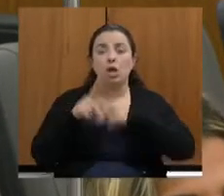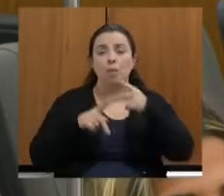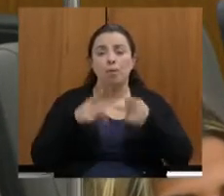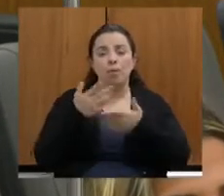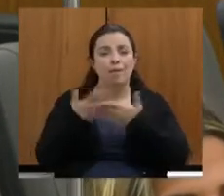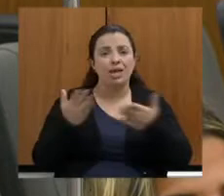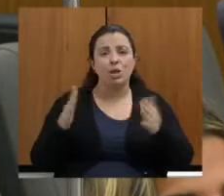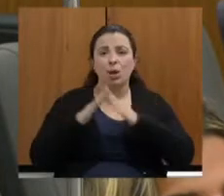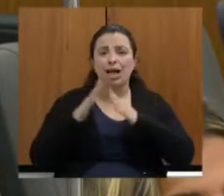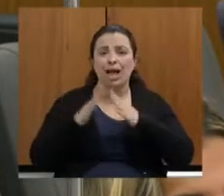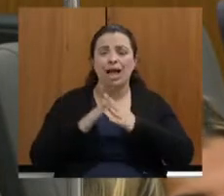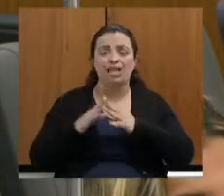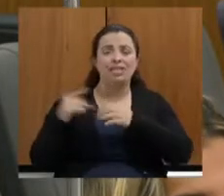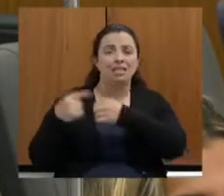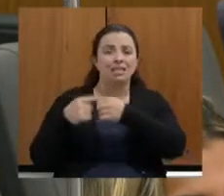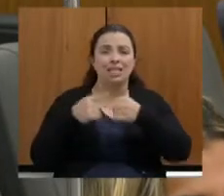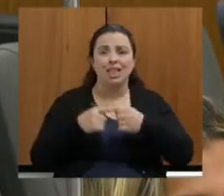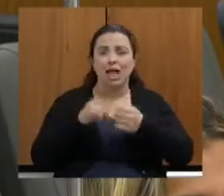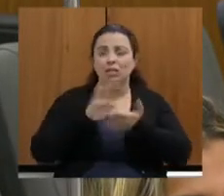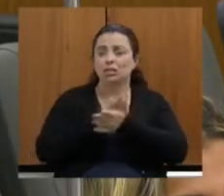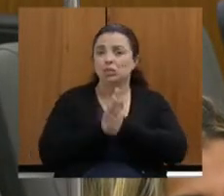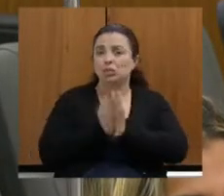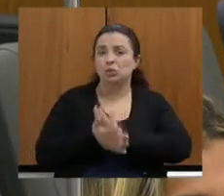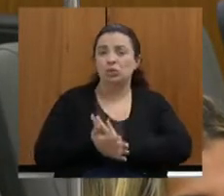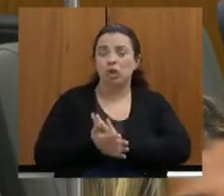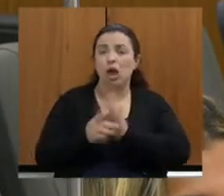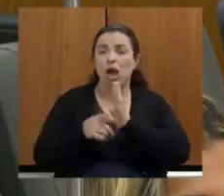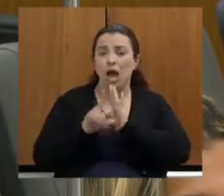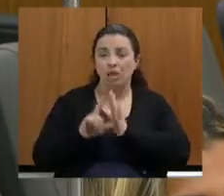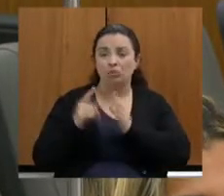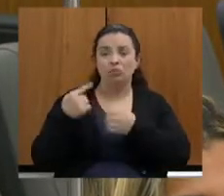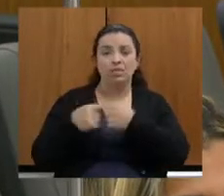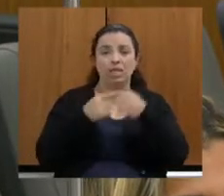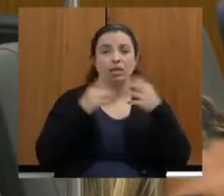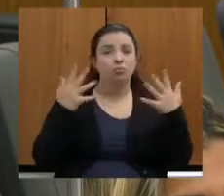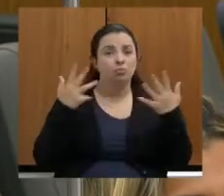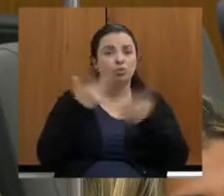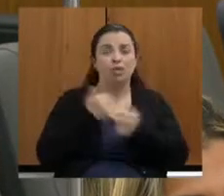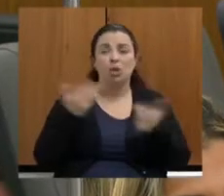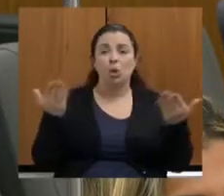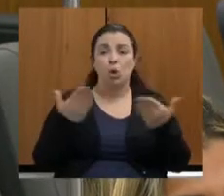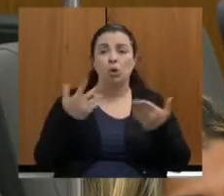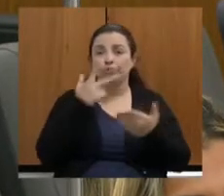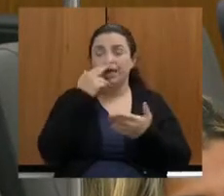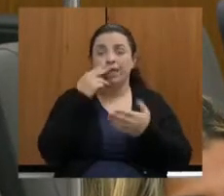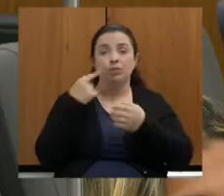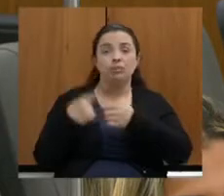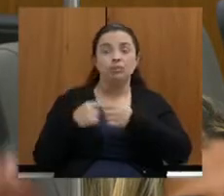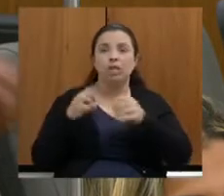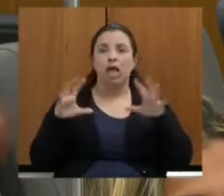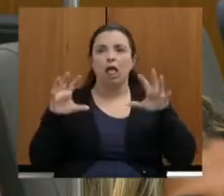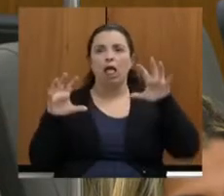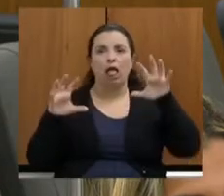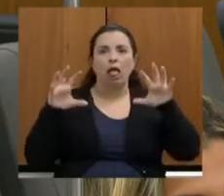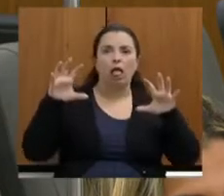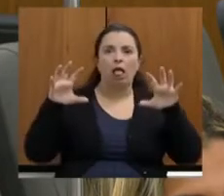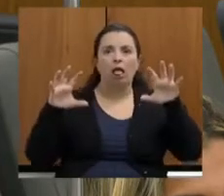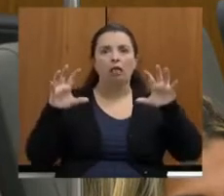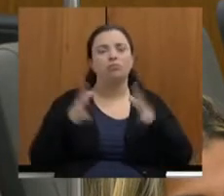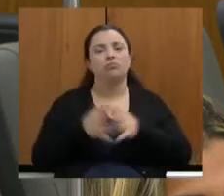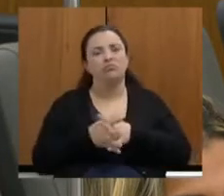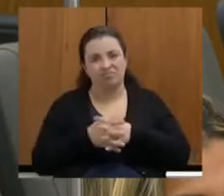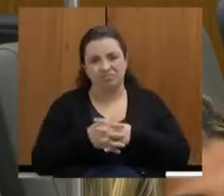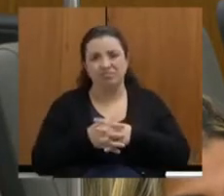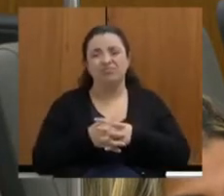a cidade destruída eram uma cidade linda maravilhosa hoje ela parece uma cidade fantasma e tá sendo